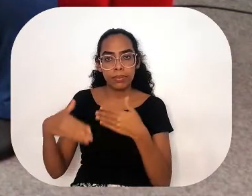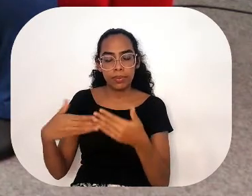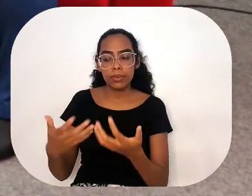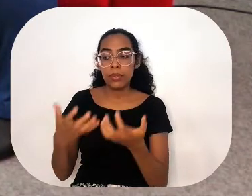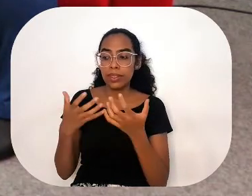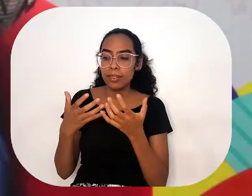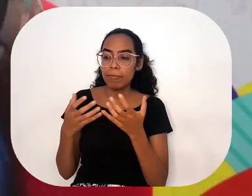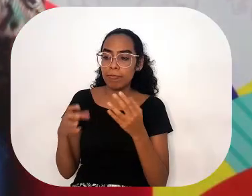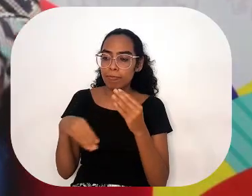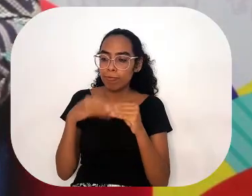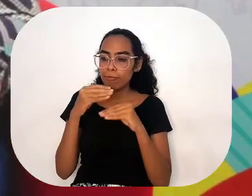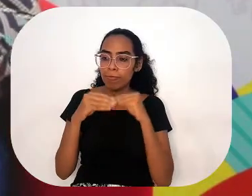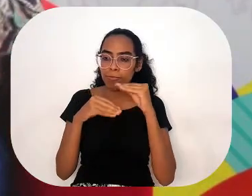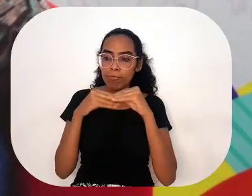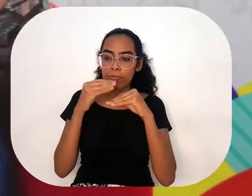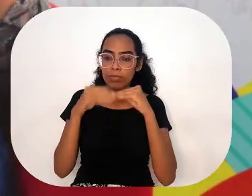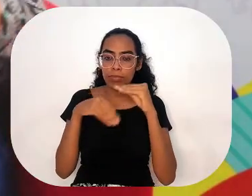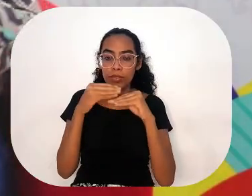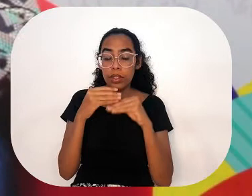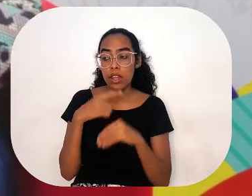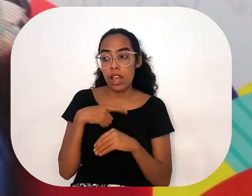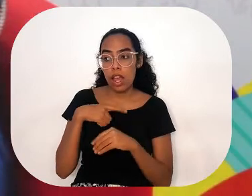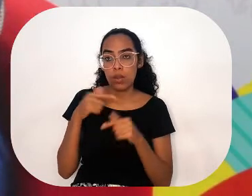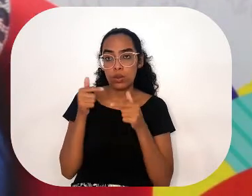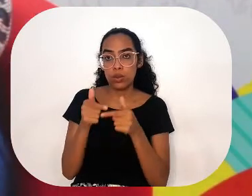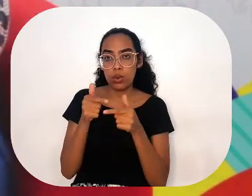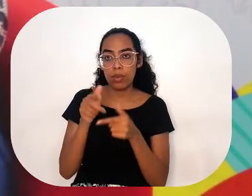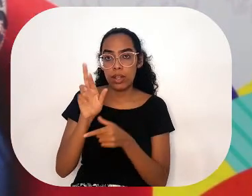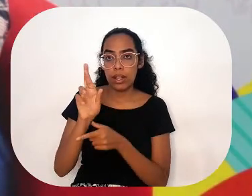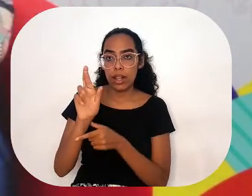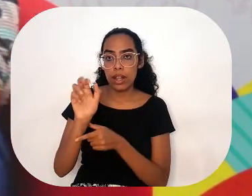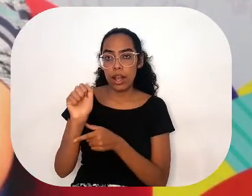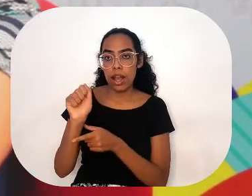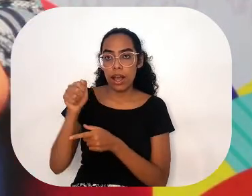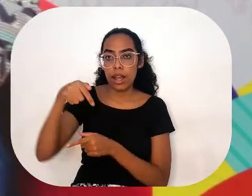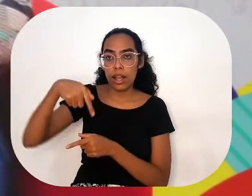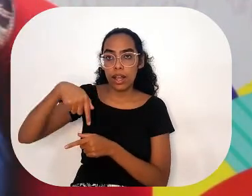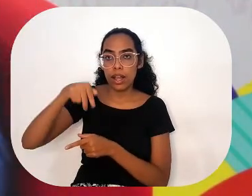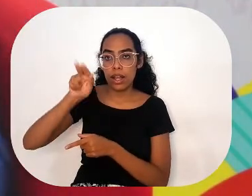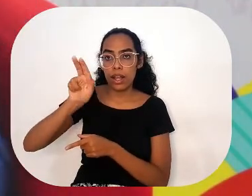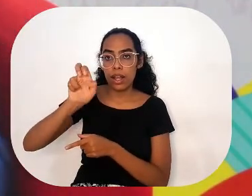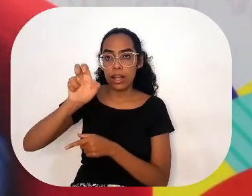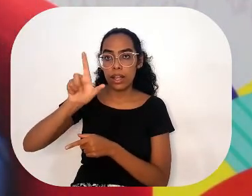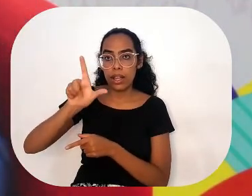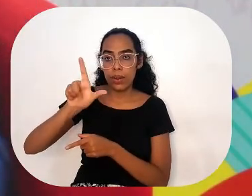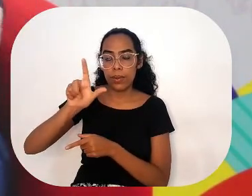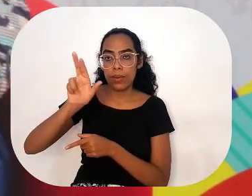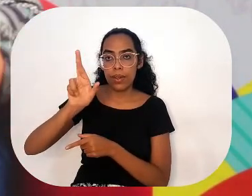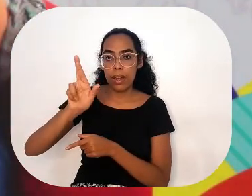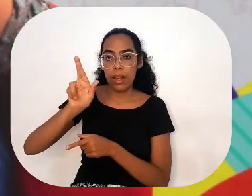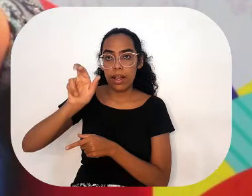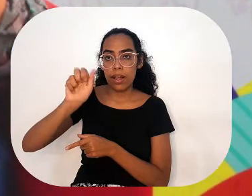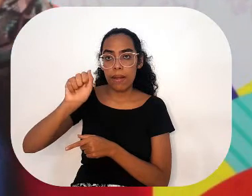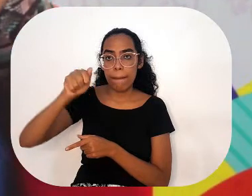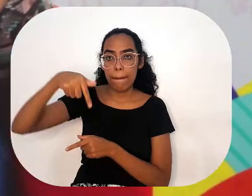dá muita vida ele que é o Raquel hackers na Universidade Federal do Ceará que